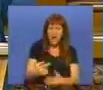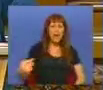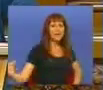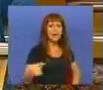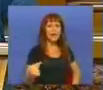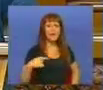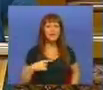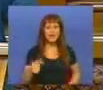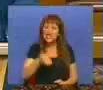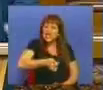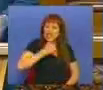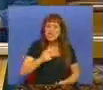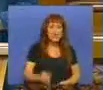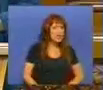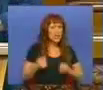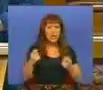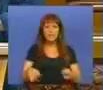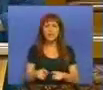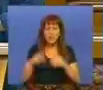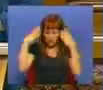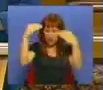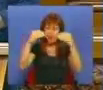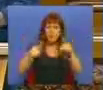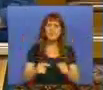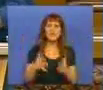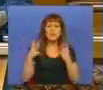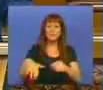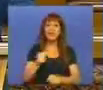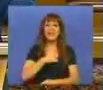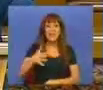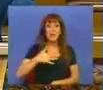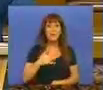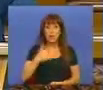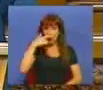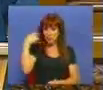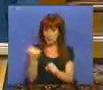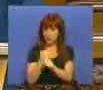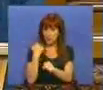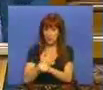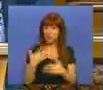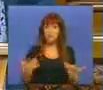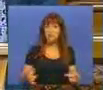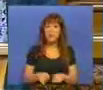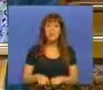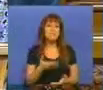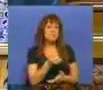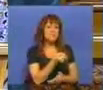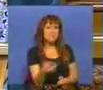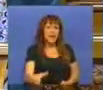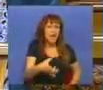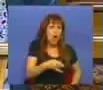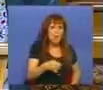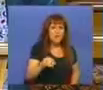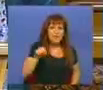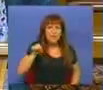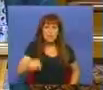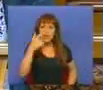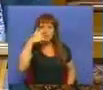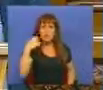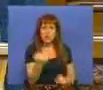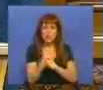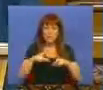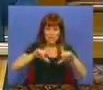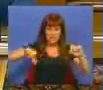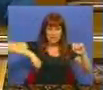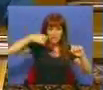negativo nas decisões de investimento e formação por parte das empresas e dos trabalhadores. Os cerca de 900 mil trabalhadores com